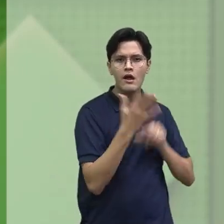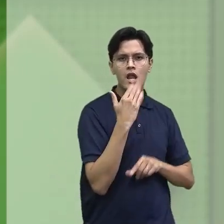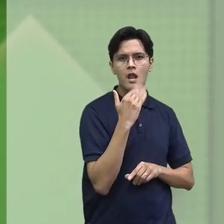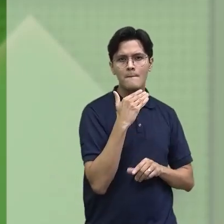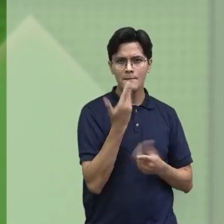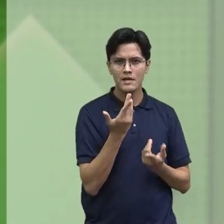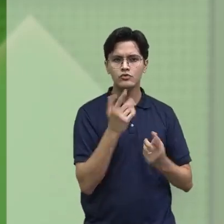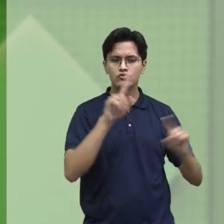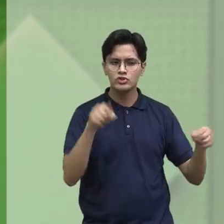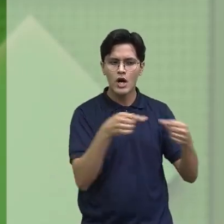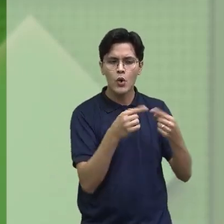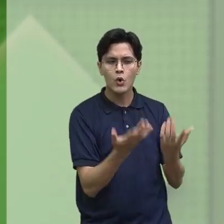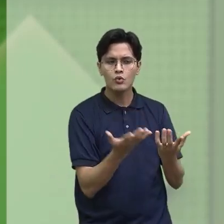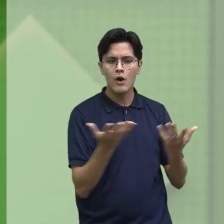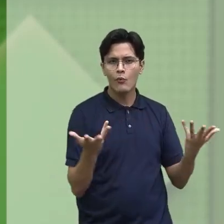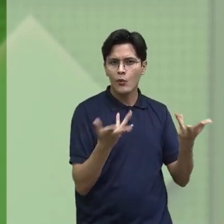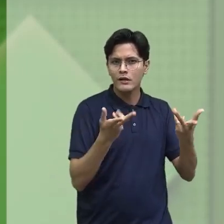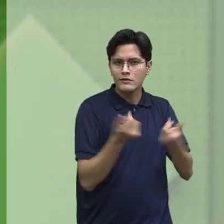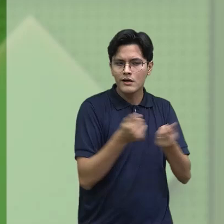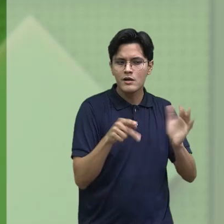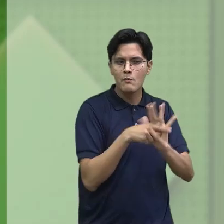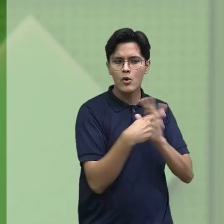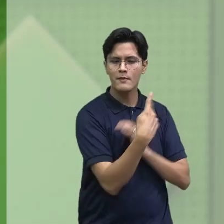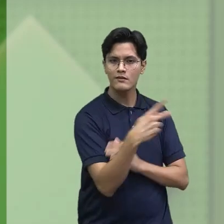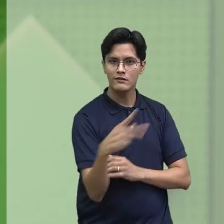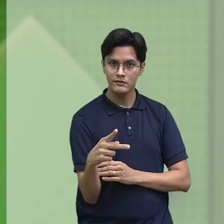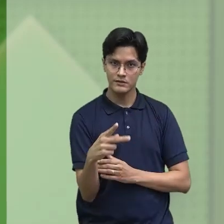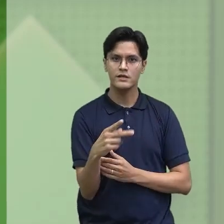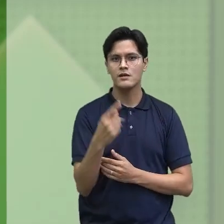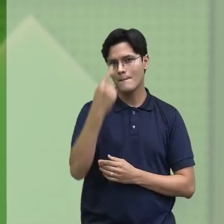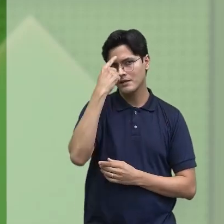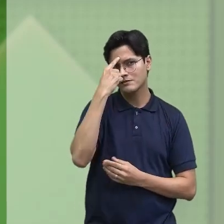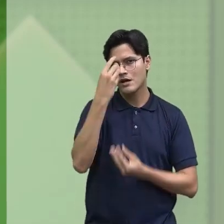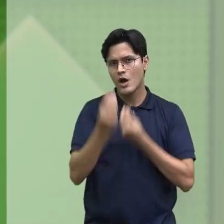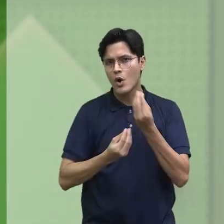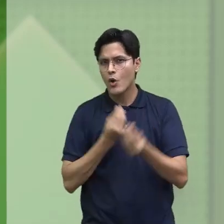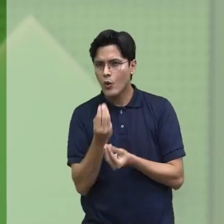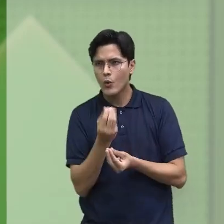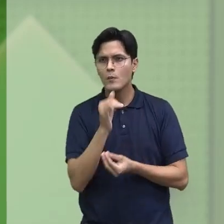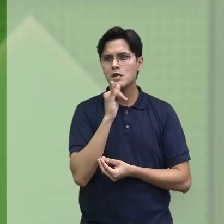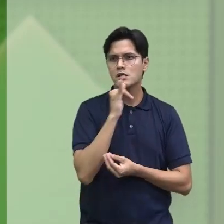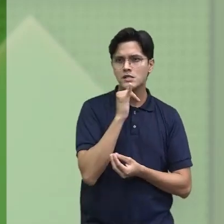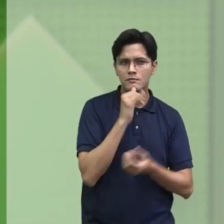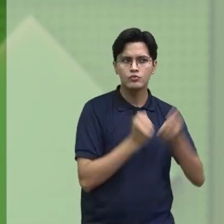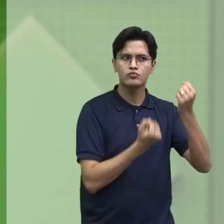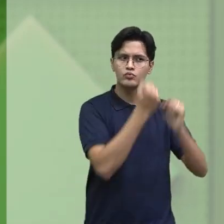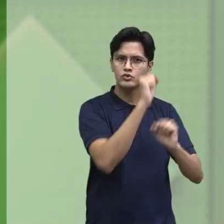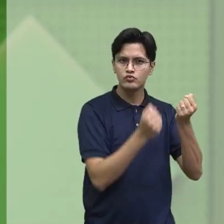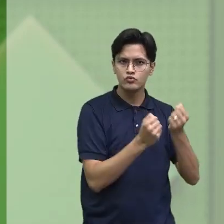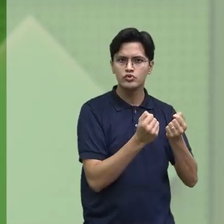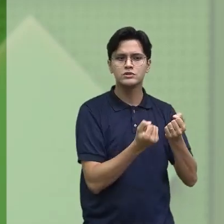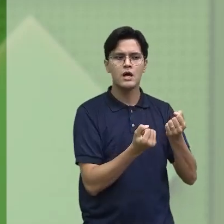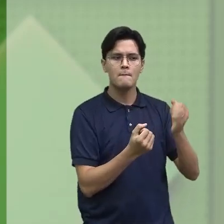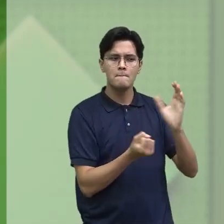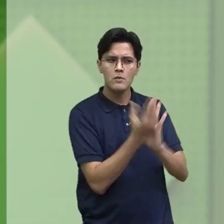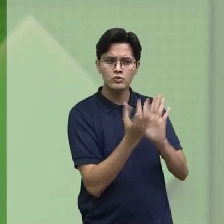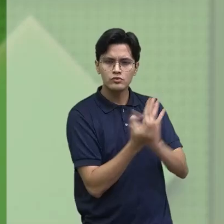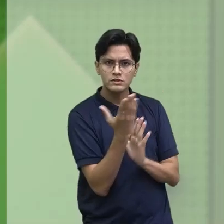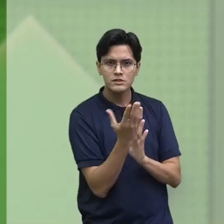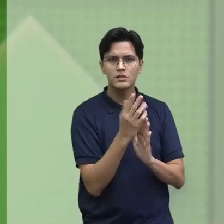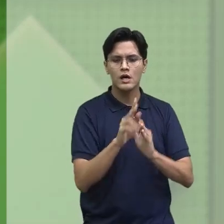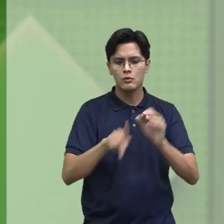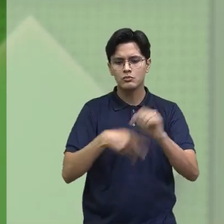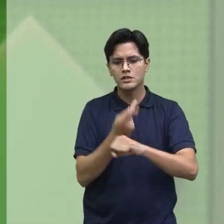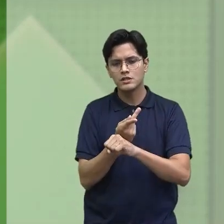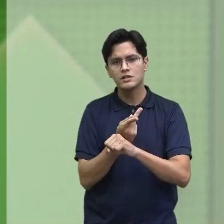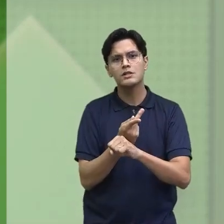como ele foi processado, como que foi para ele chegar até as nossas mesas, né? Será que o processo passou ali por uma